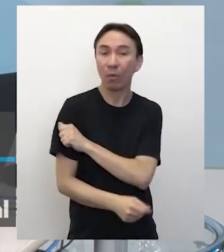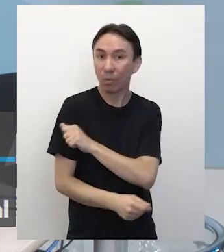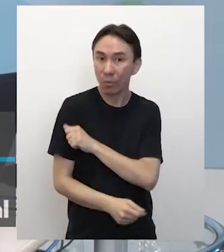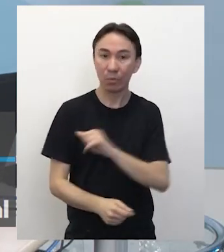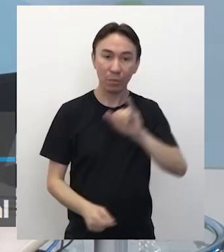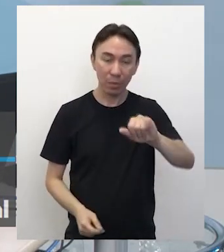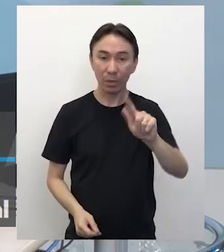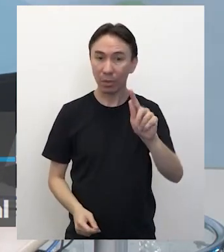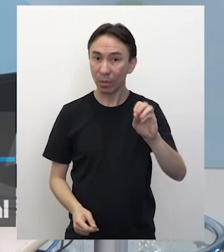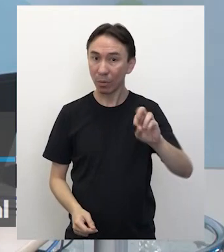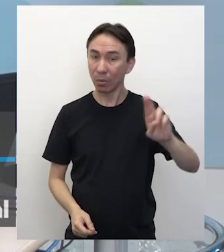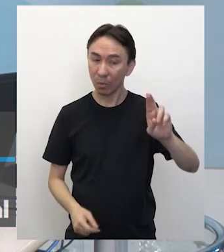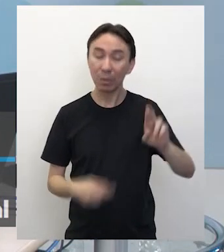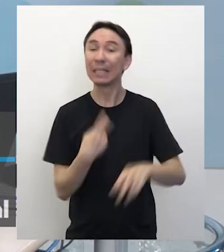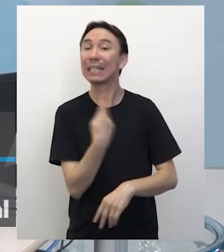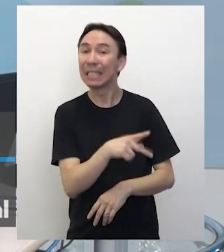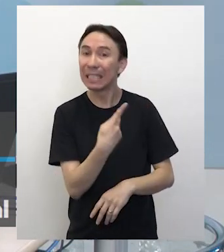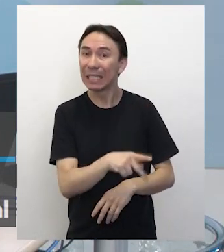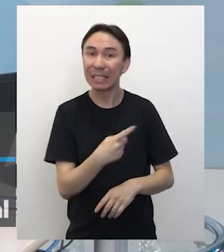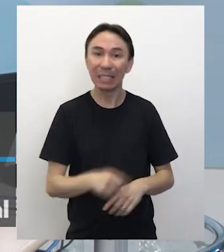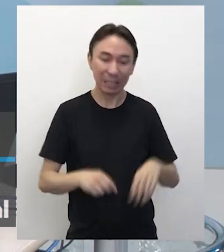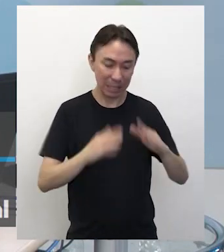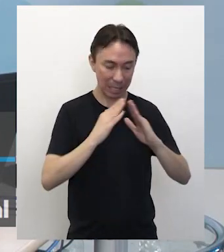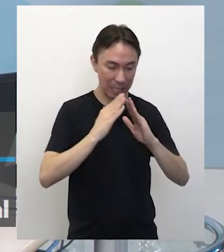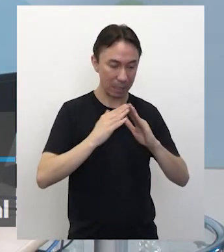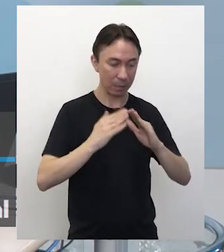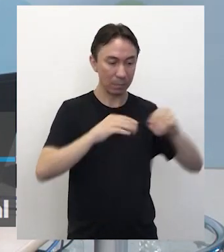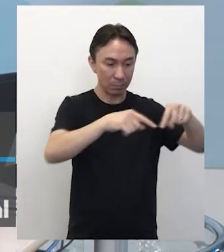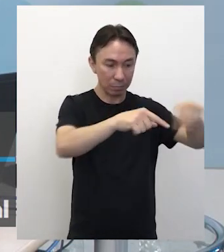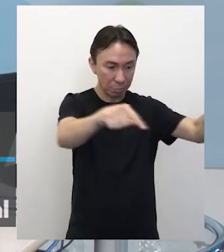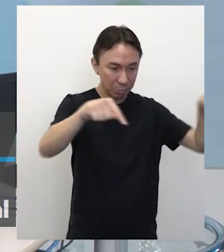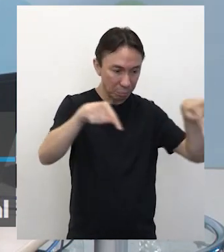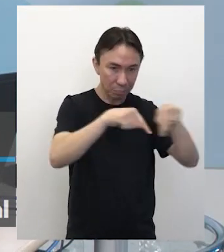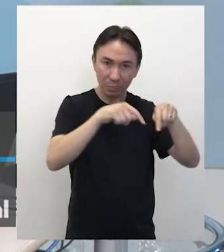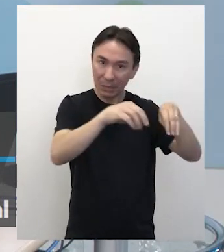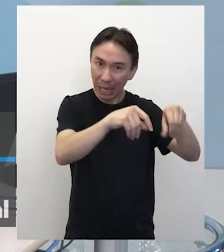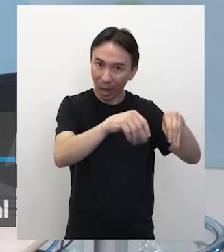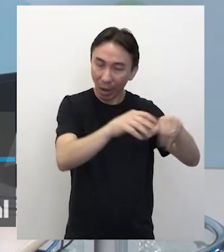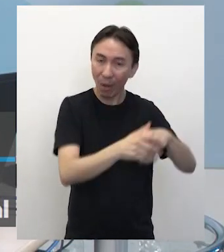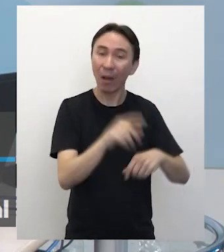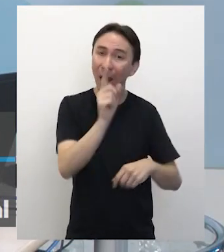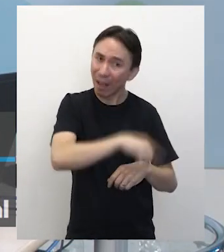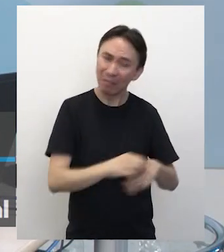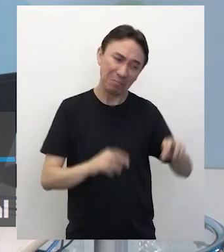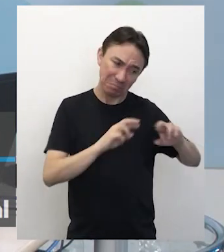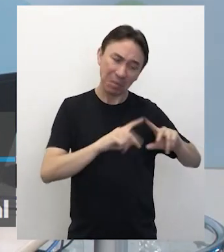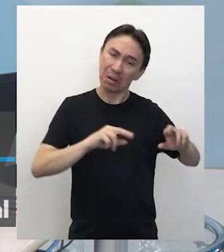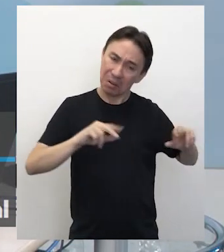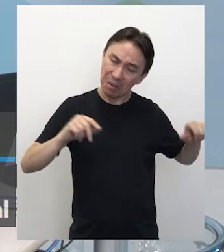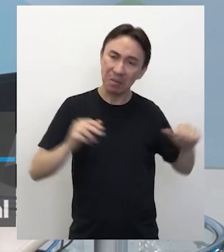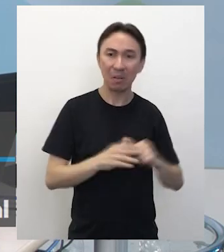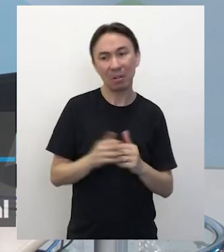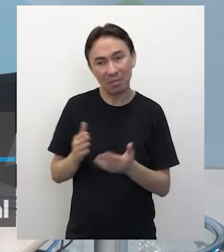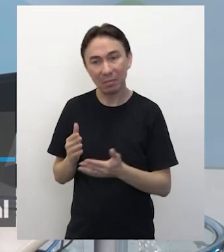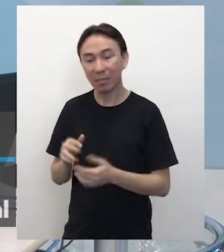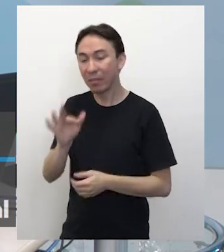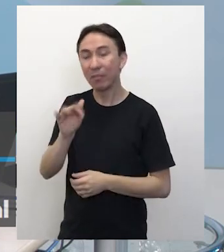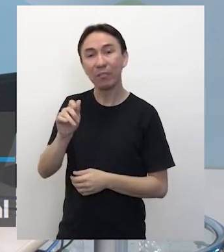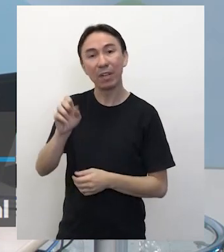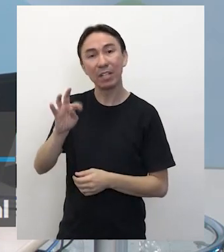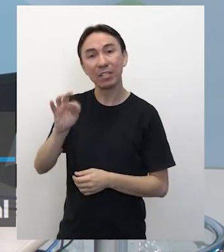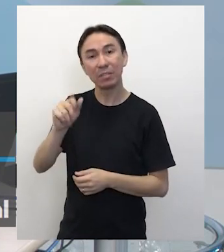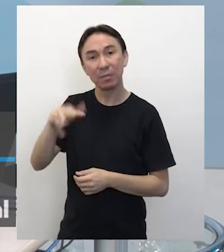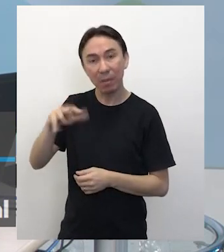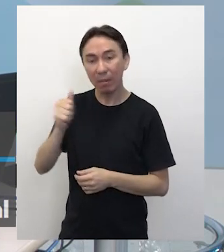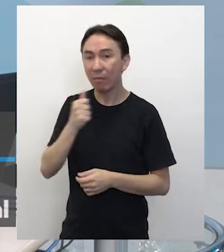várias coisas. Então temos várias pessoas falando de imaginação. Temos a professora Fátima que fala de mundo imaginário. O